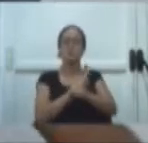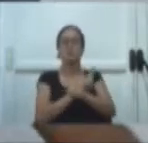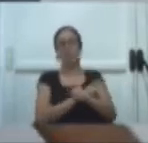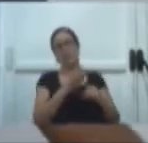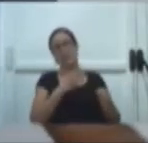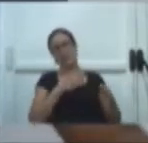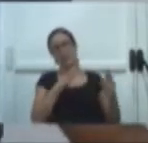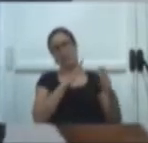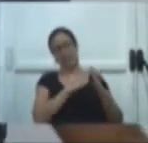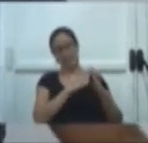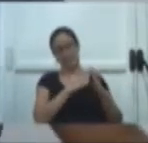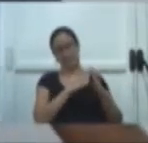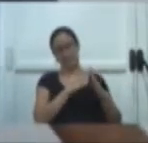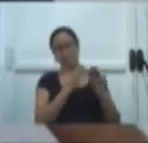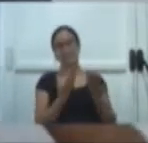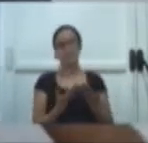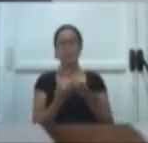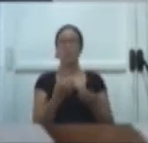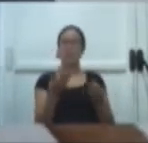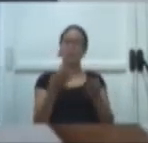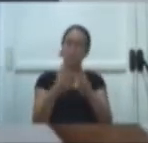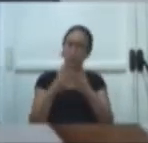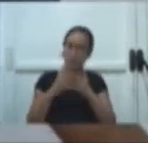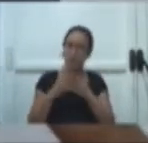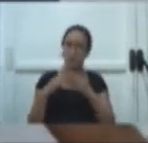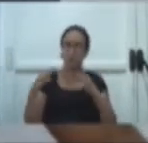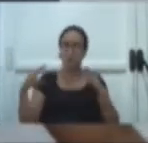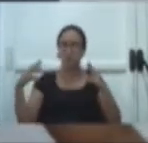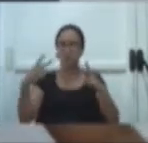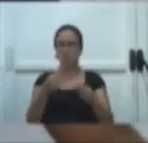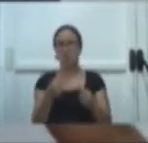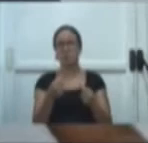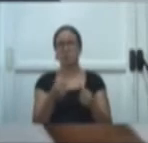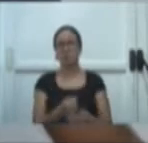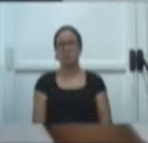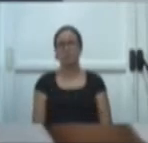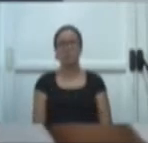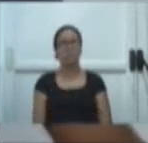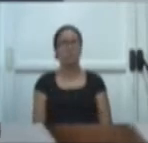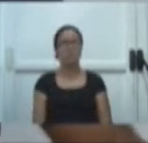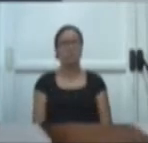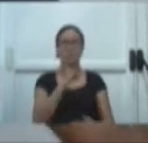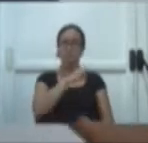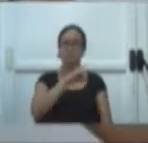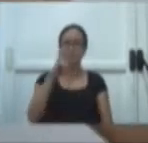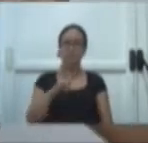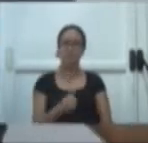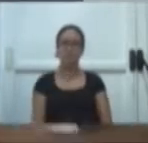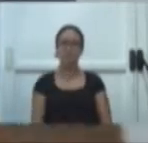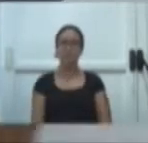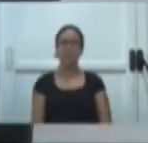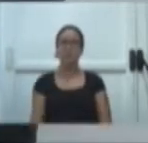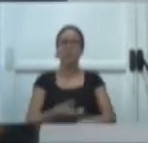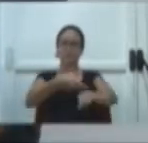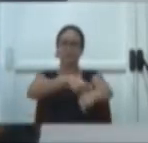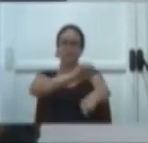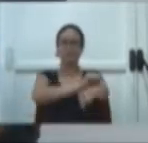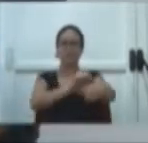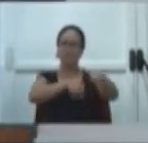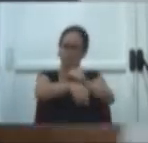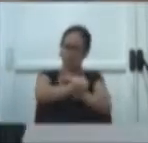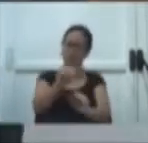E aí, eu queria apelar para todos vocês, por derradeiro, e dizer: vamos arregaçar a manga todos